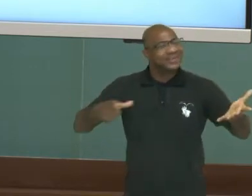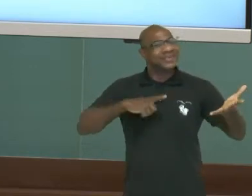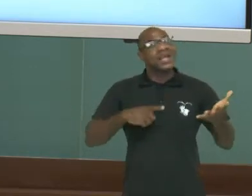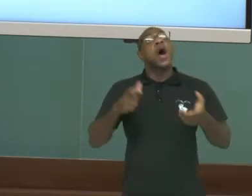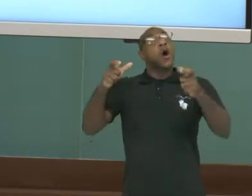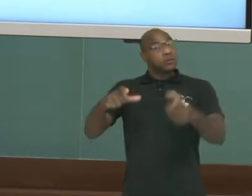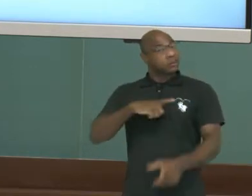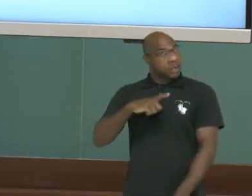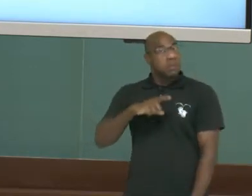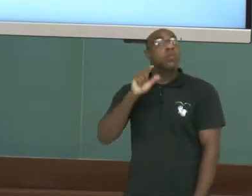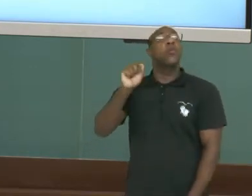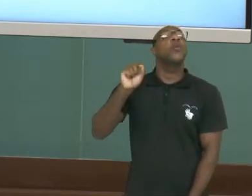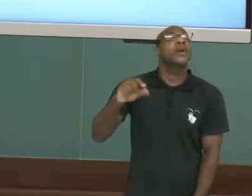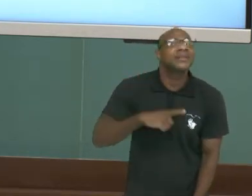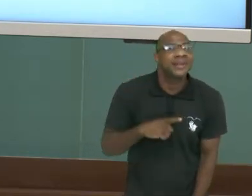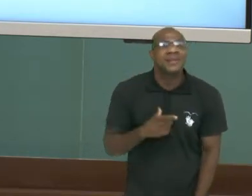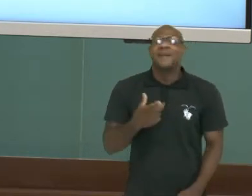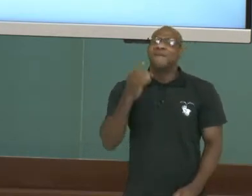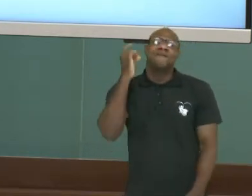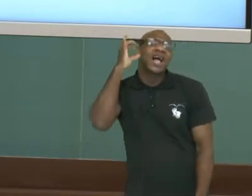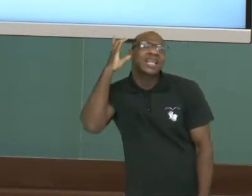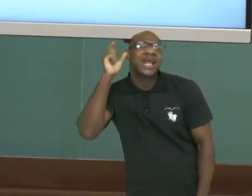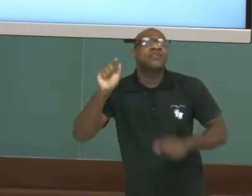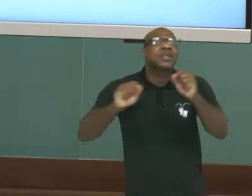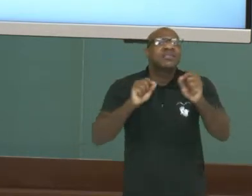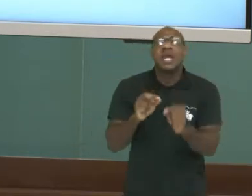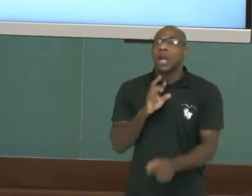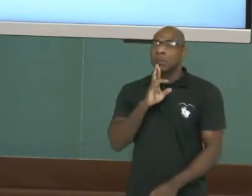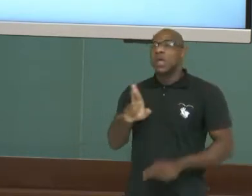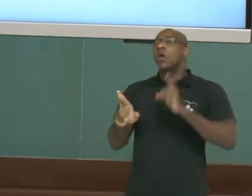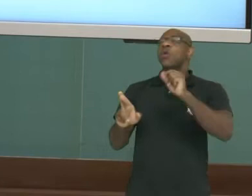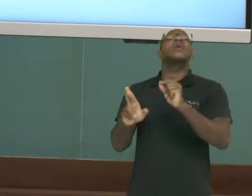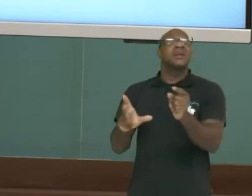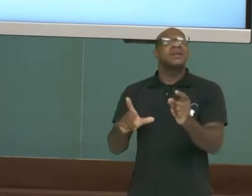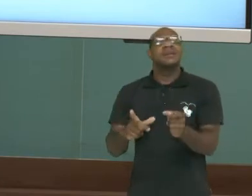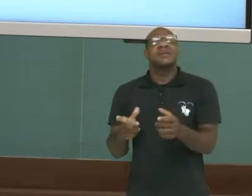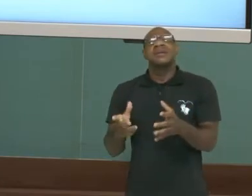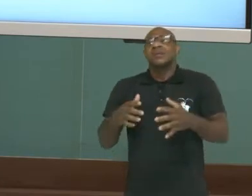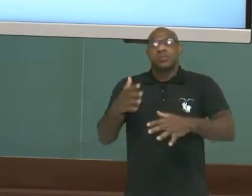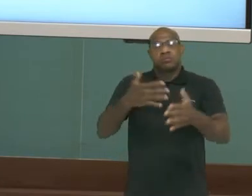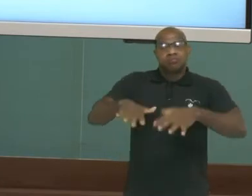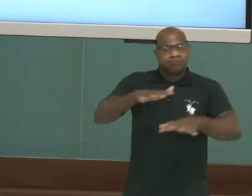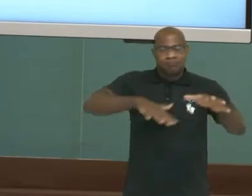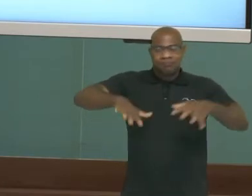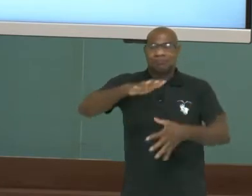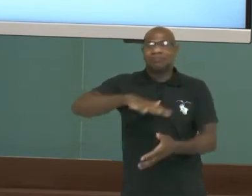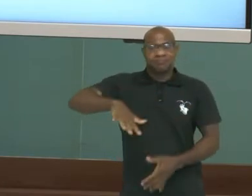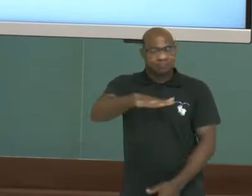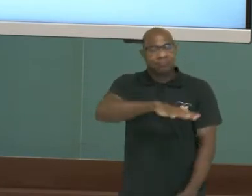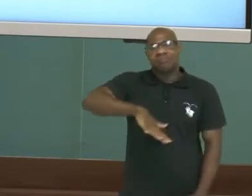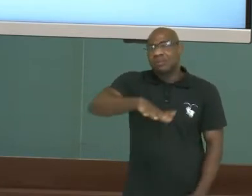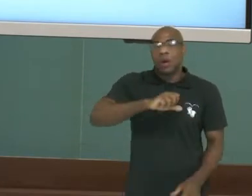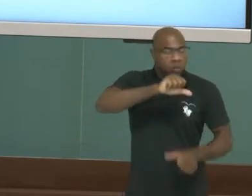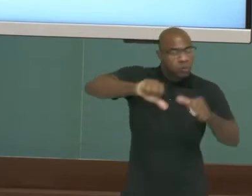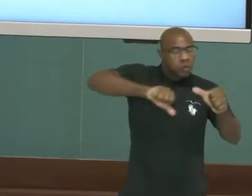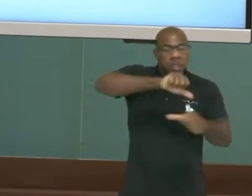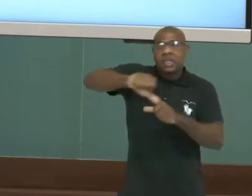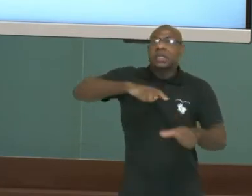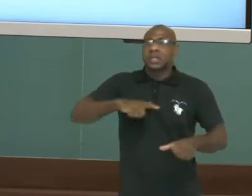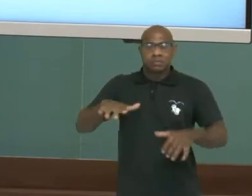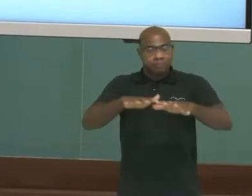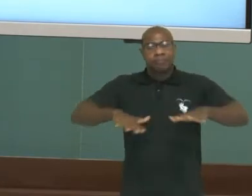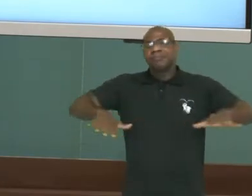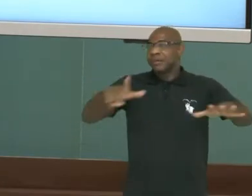elas estão, porque elas têm uma facilidade de corresponder ali com as drásticas alterações que ocorrem ali